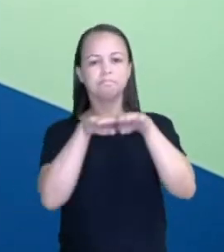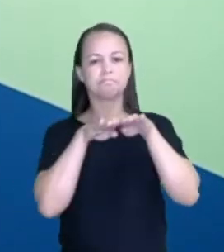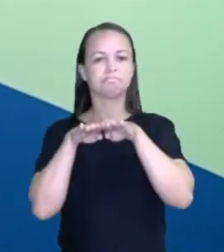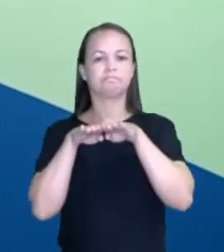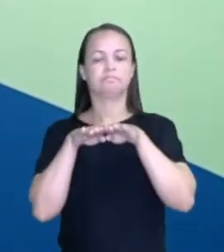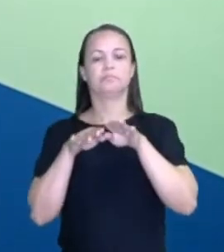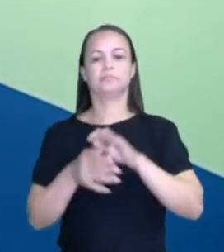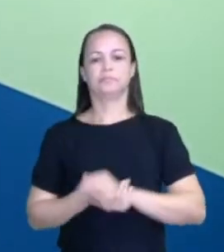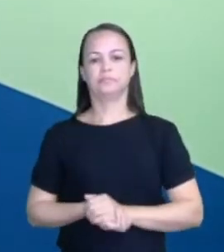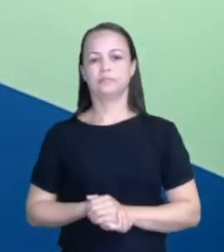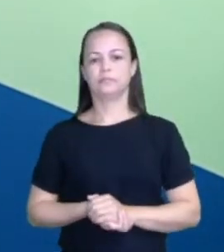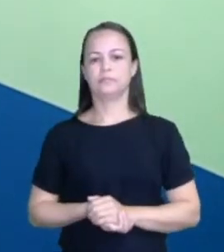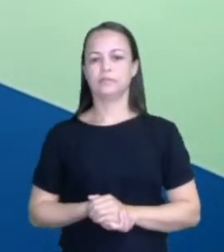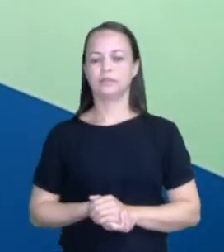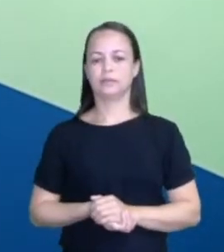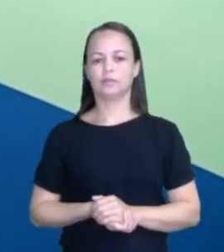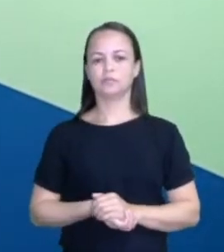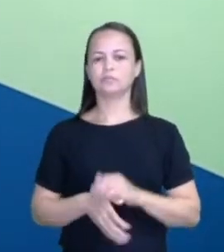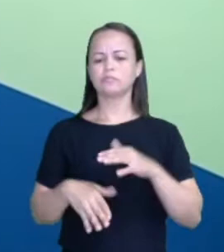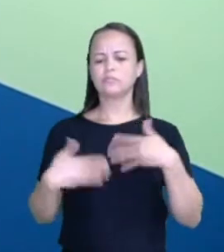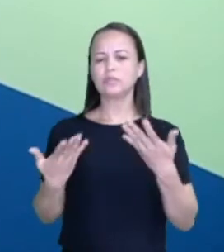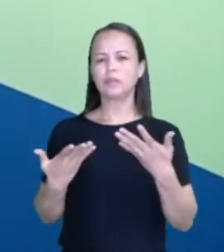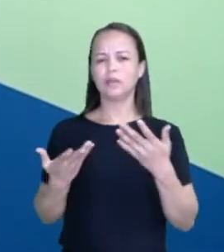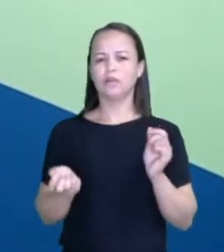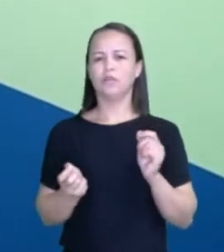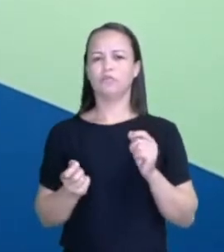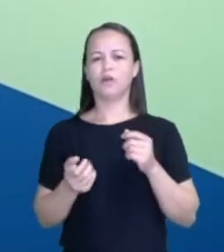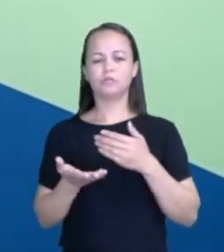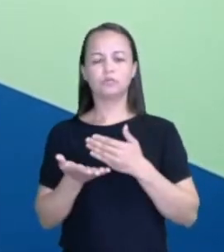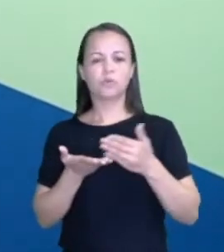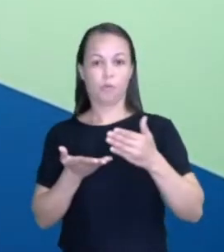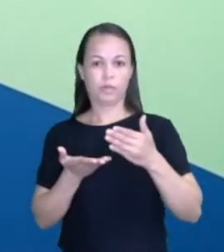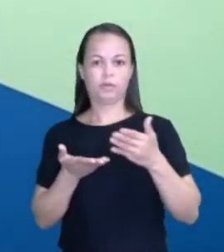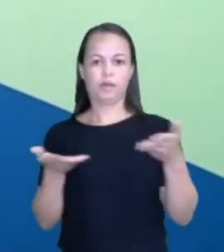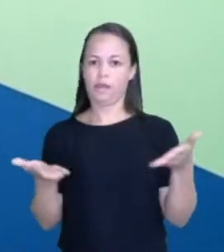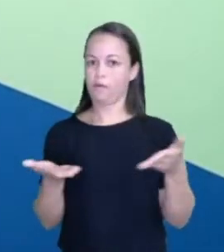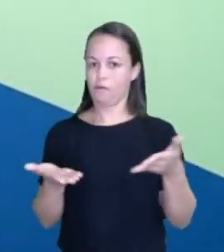certo? Vamos deixar de muita enrolação, vamos para o que interessa.